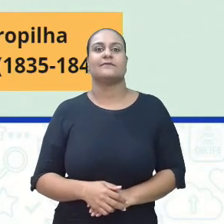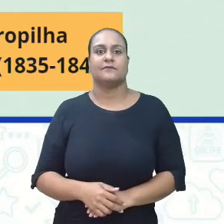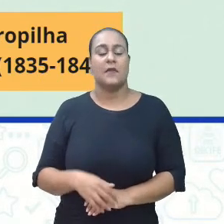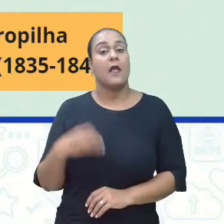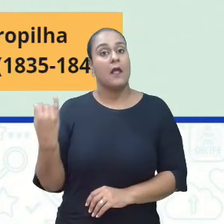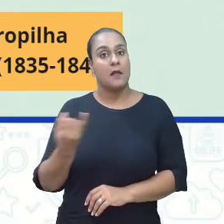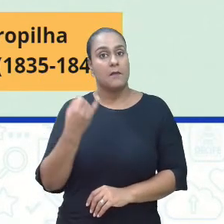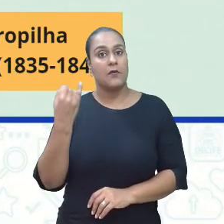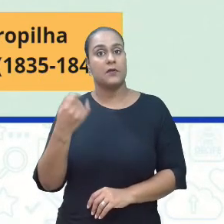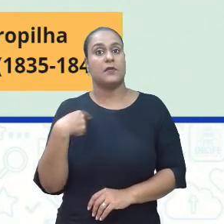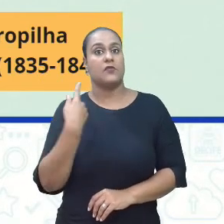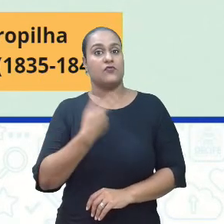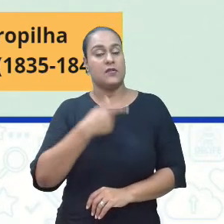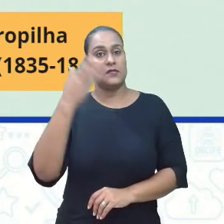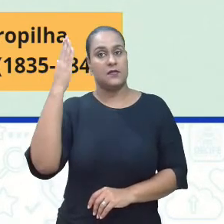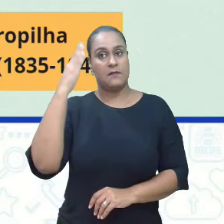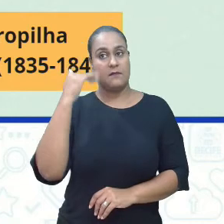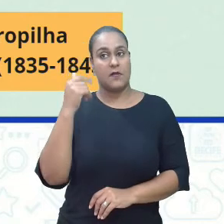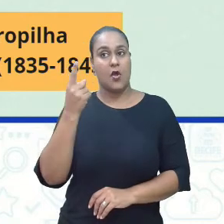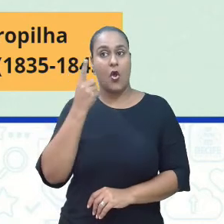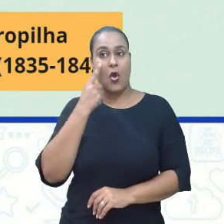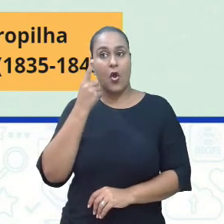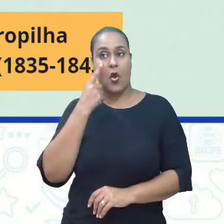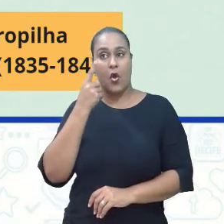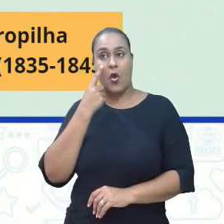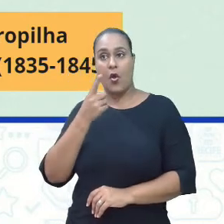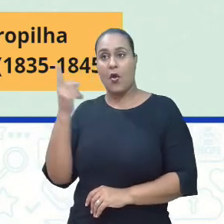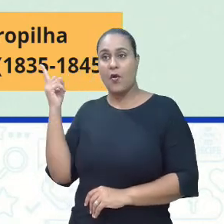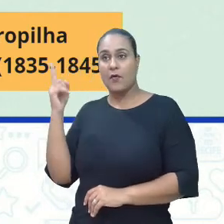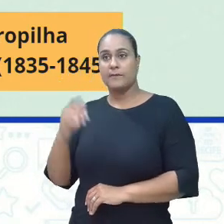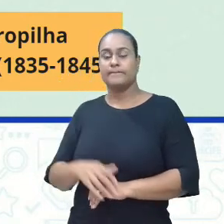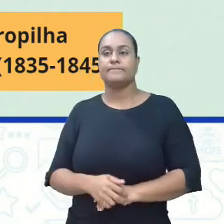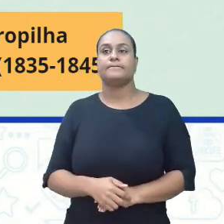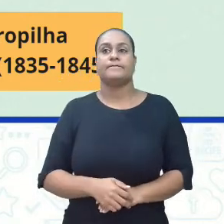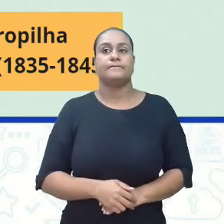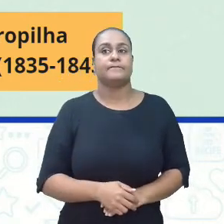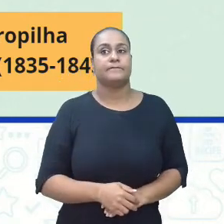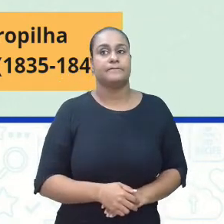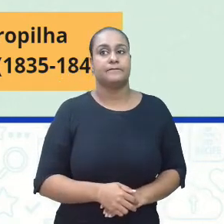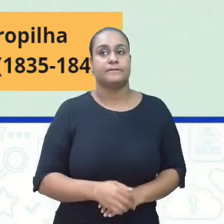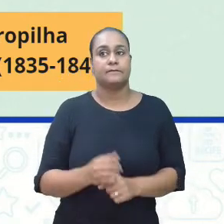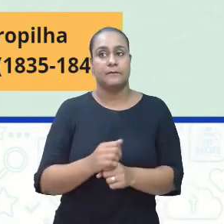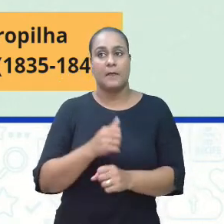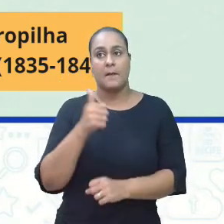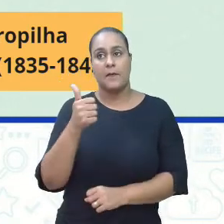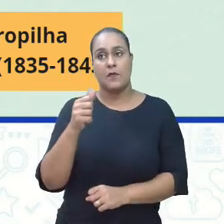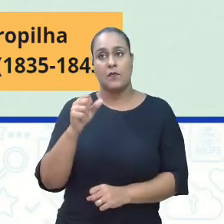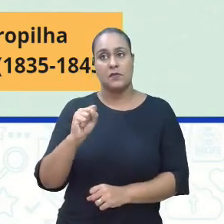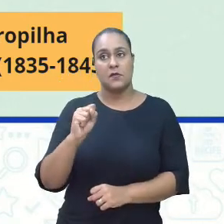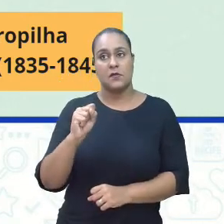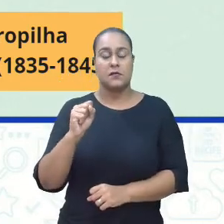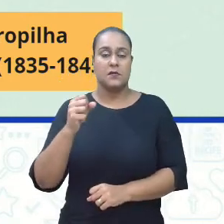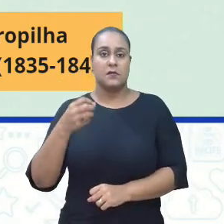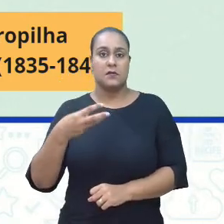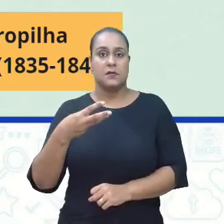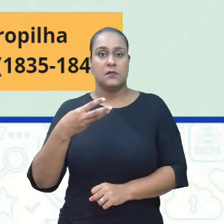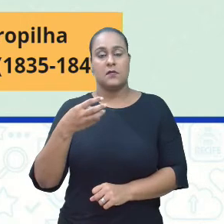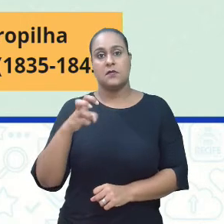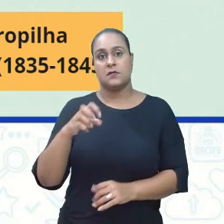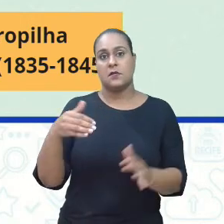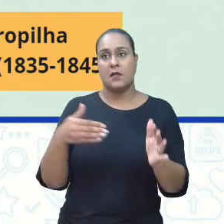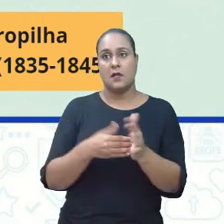poder acompanhar. Então, olha aí no mapa. Então, a gente tem o seguinte. Entre 1835 e 1840, nós tivemos